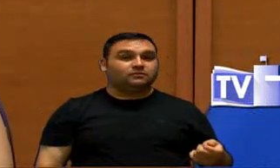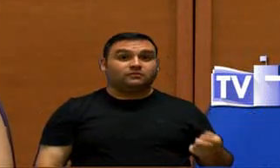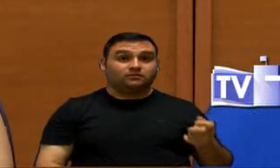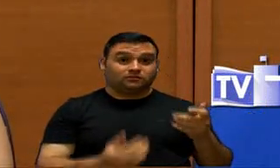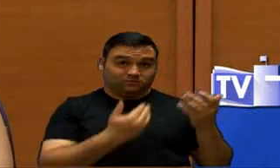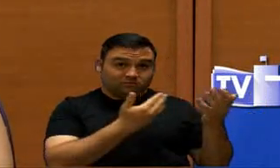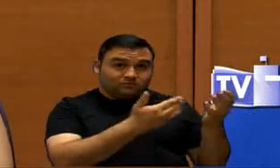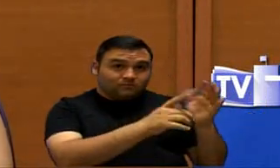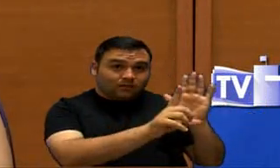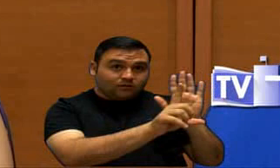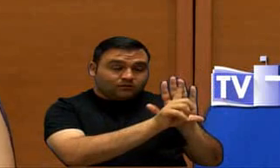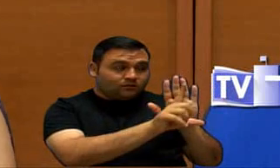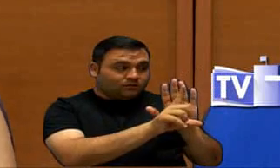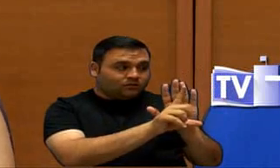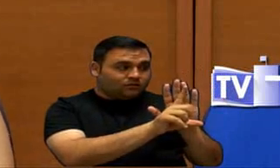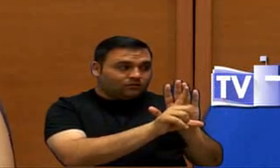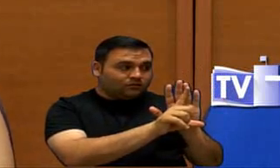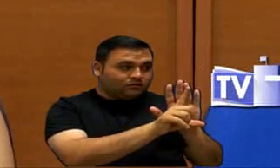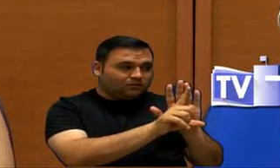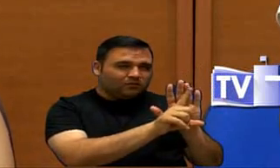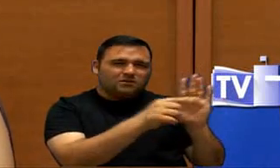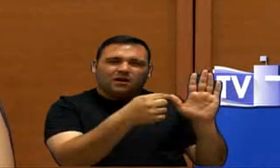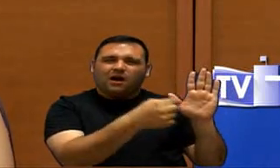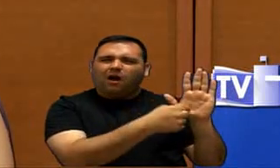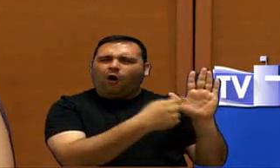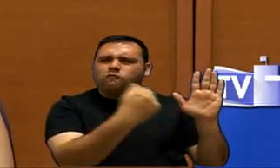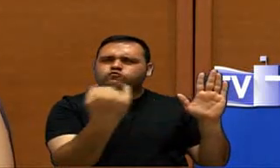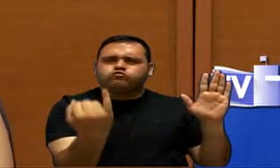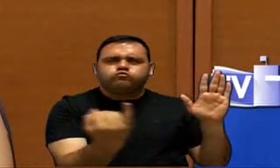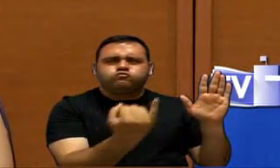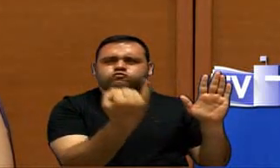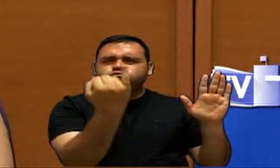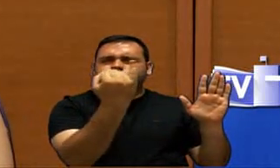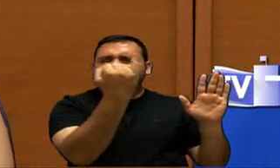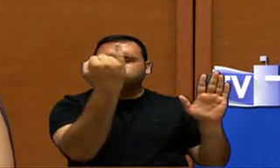Esta lei, que é de uma extrema importância,